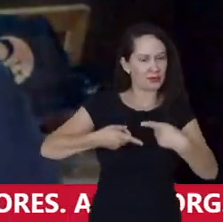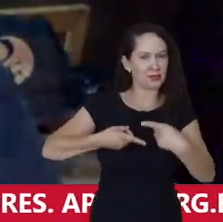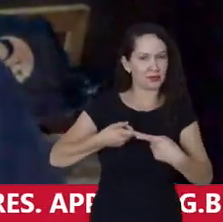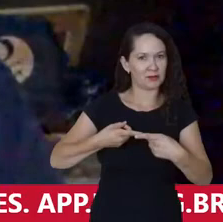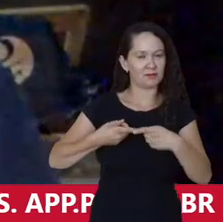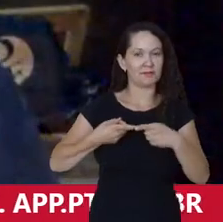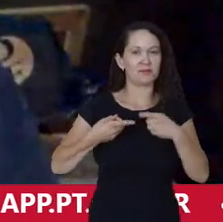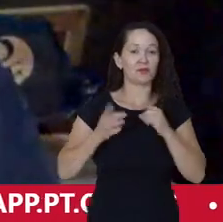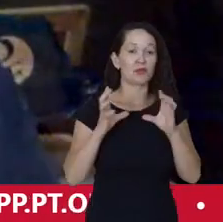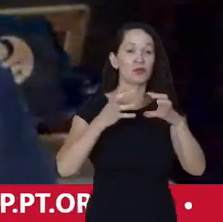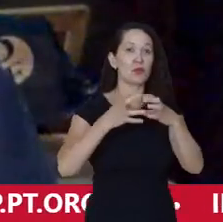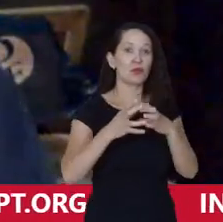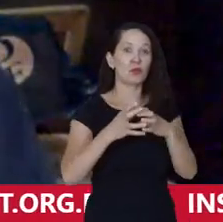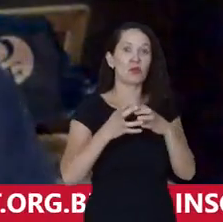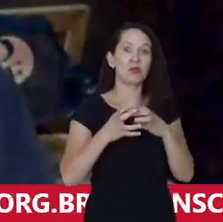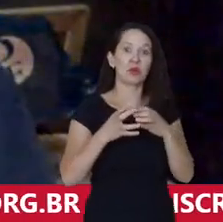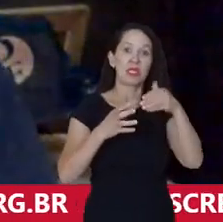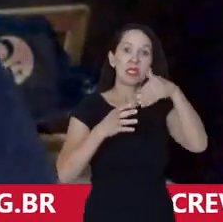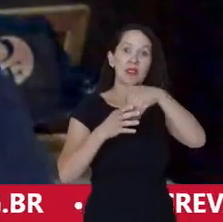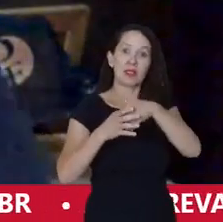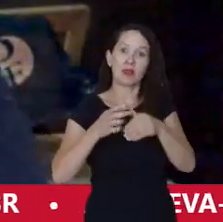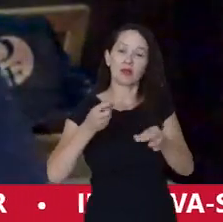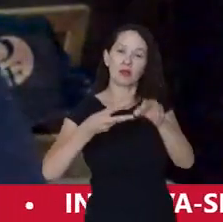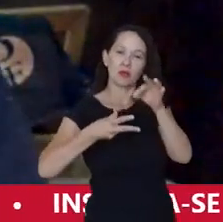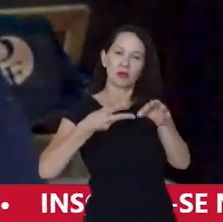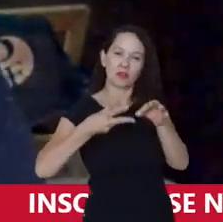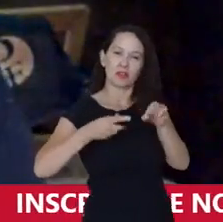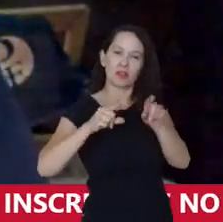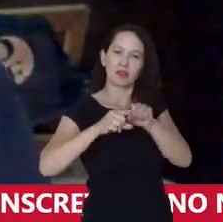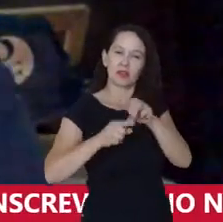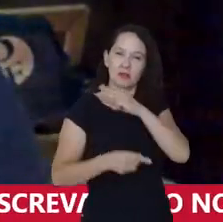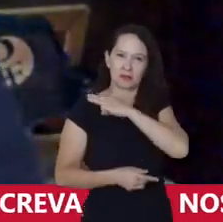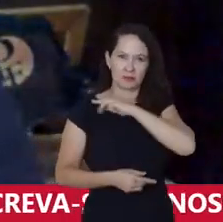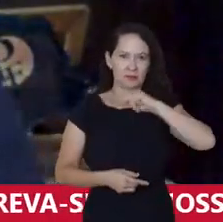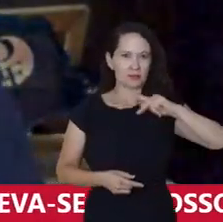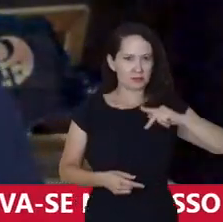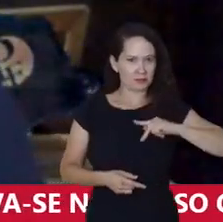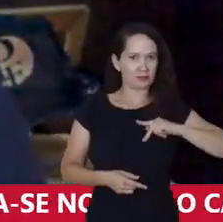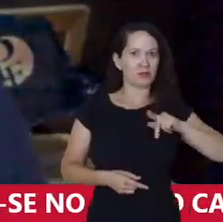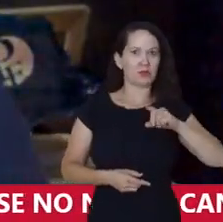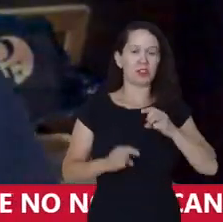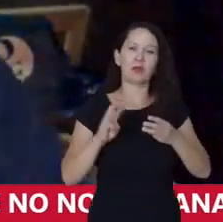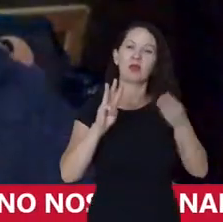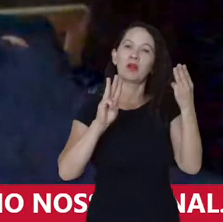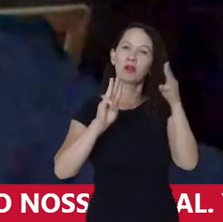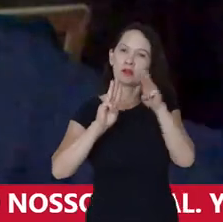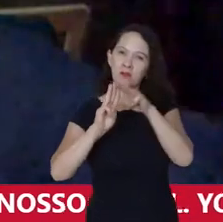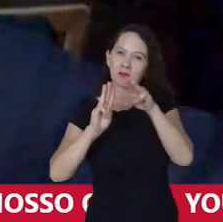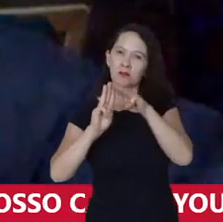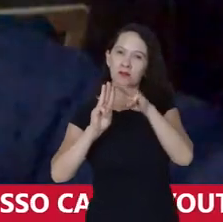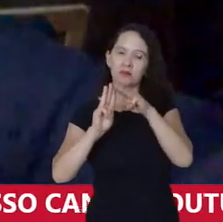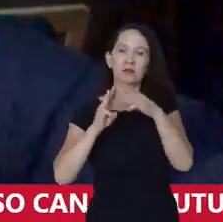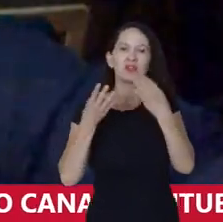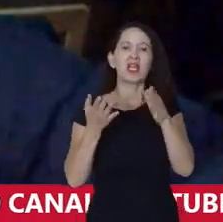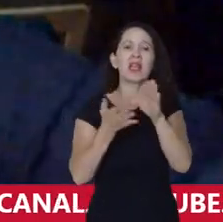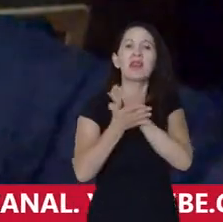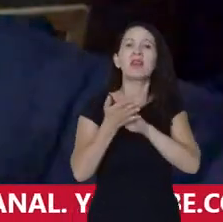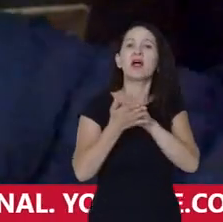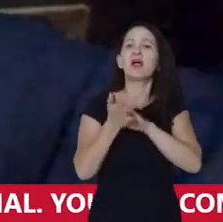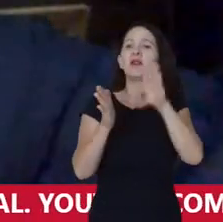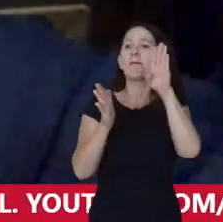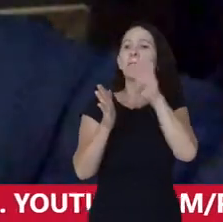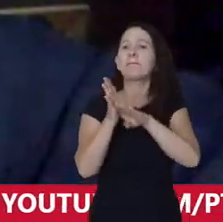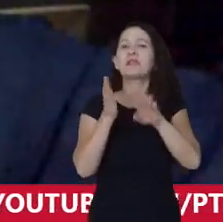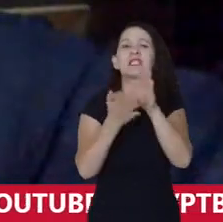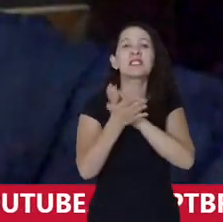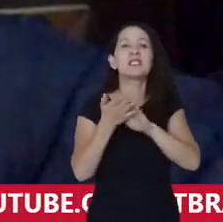né, de uma parcela grande do Judiciário, do Ministério Público, das Forças Armadas, não vai ser tocado em nada, ou seja,